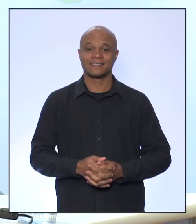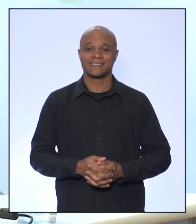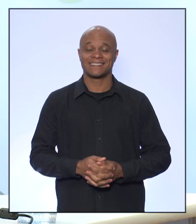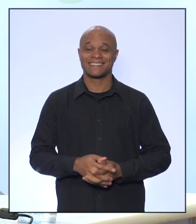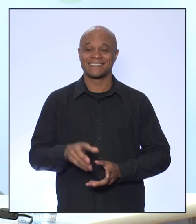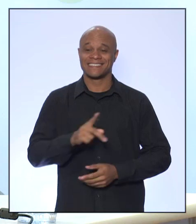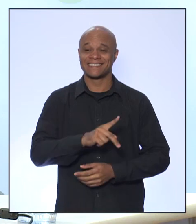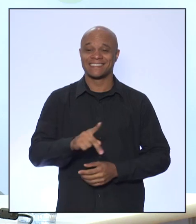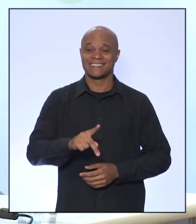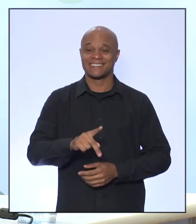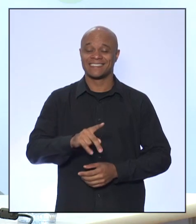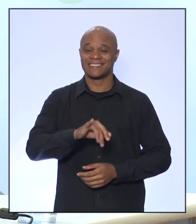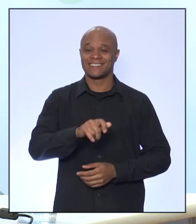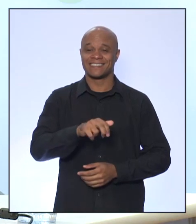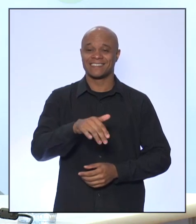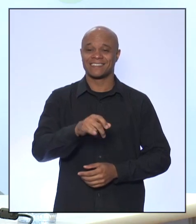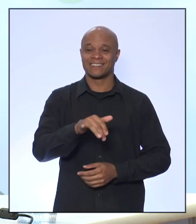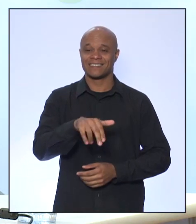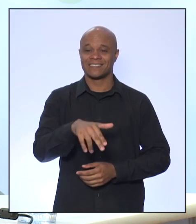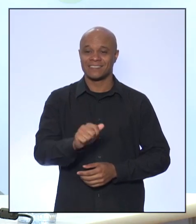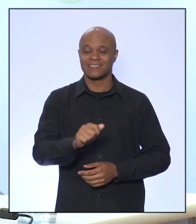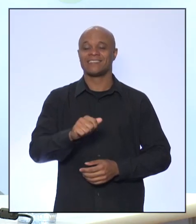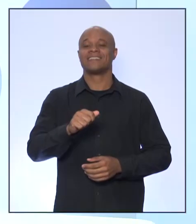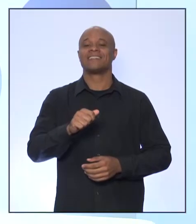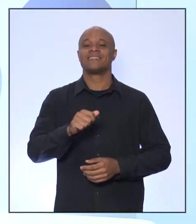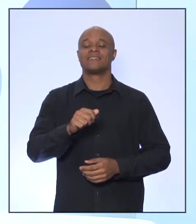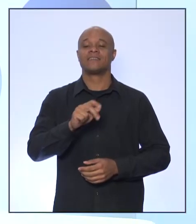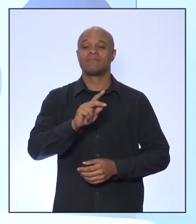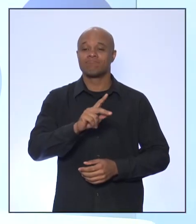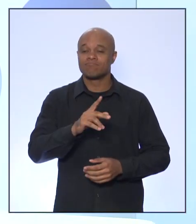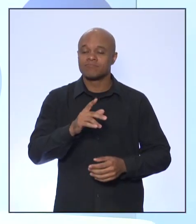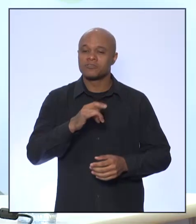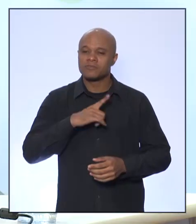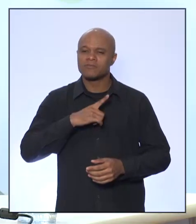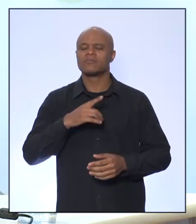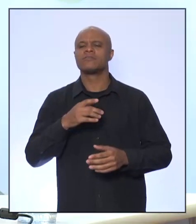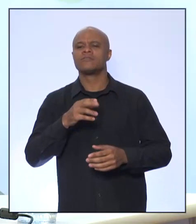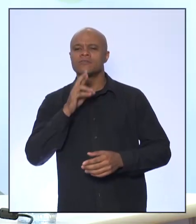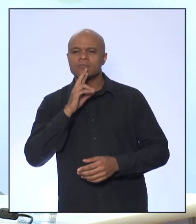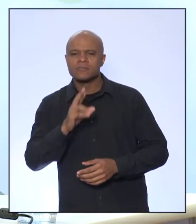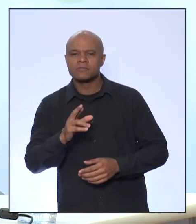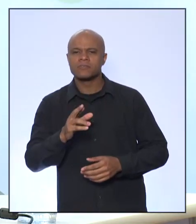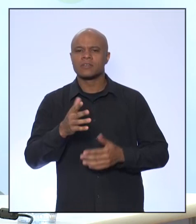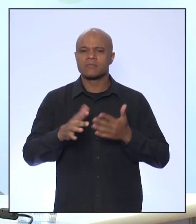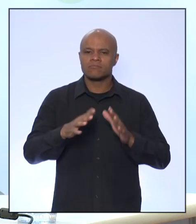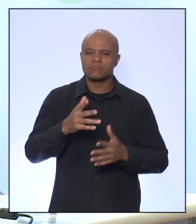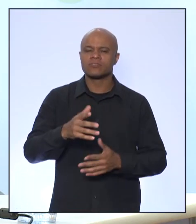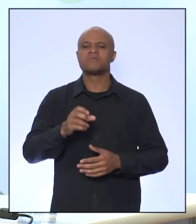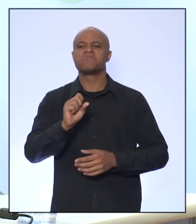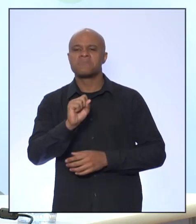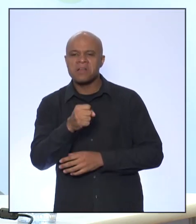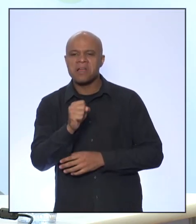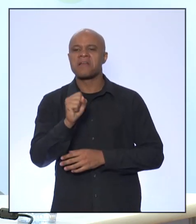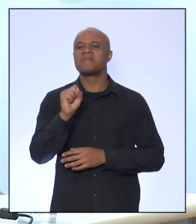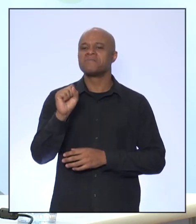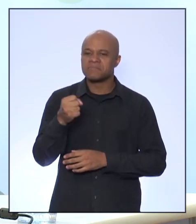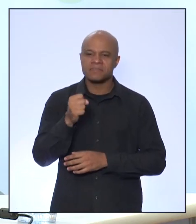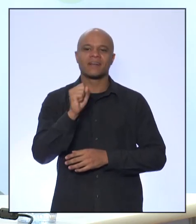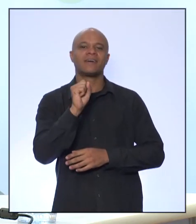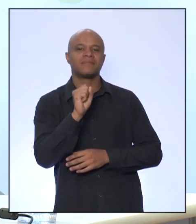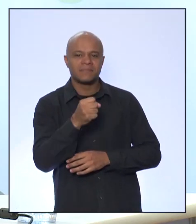Professora Janaína, tivemos muitas interações agora dos alunos, nossos estudantes. Eles responderam, a maioria dos estudantes responderam sim,